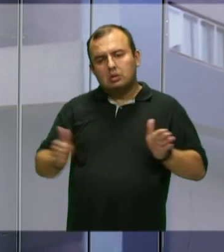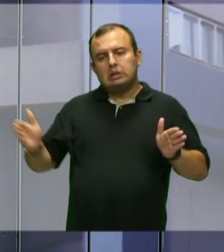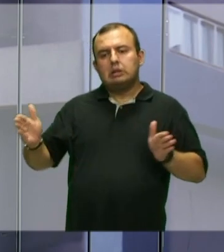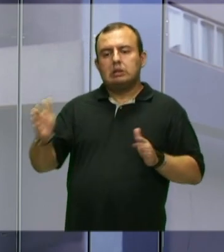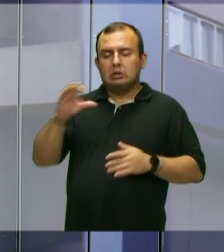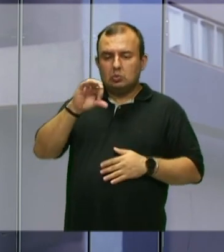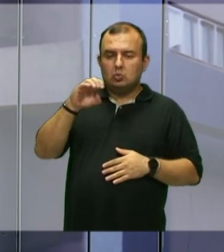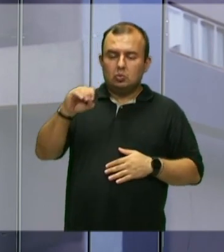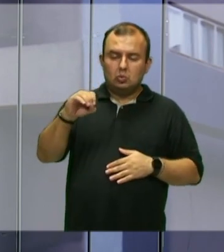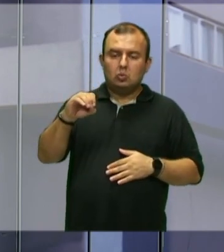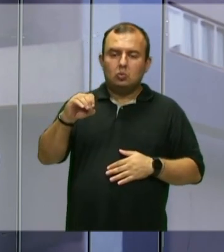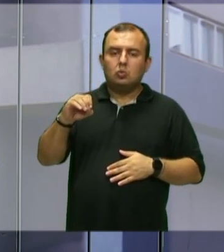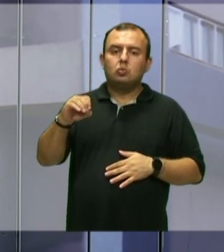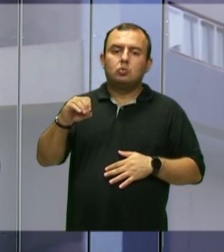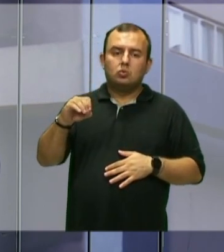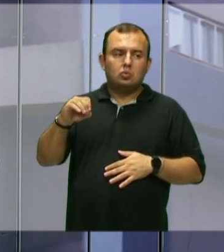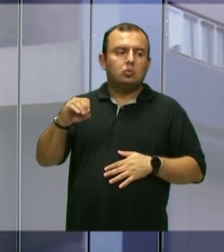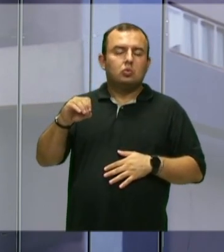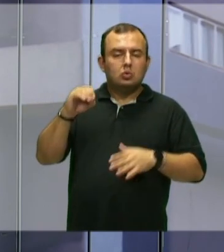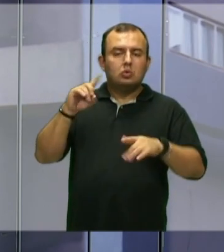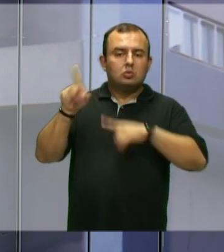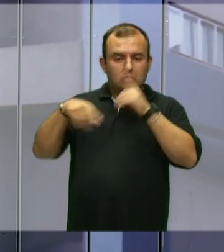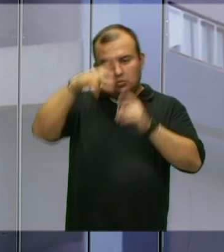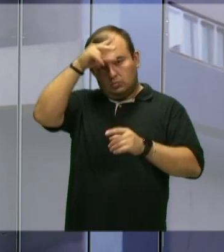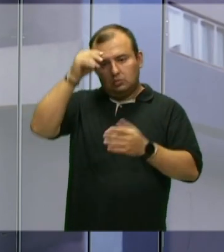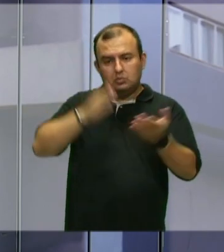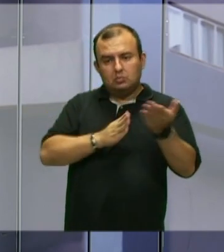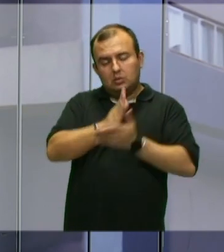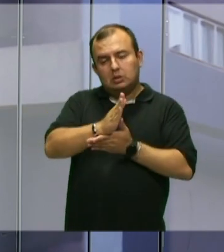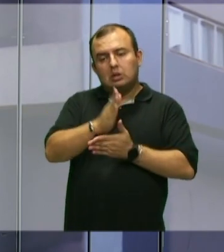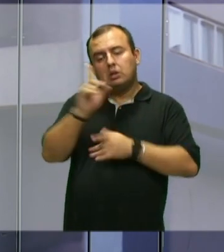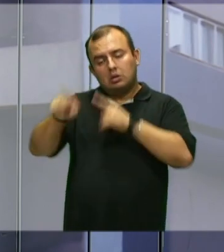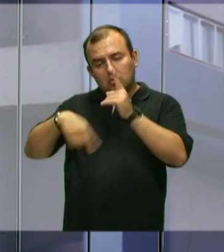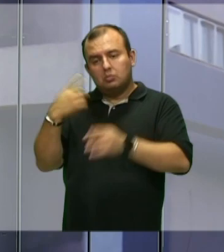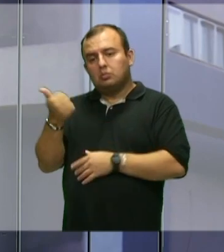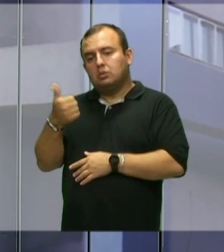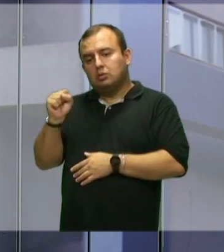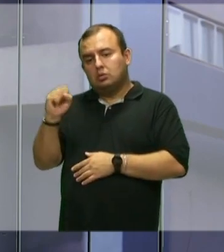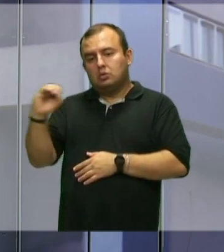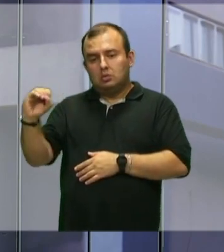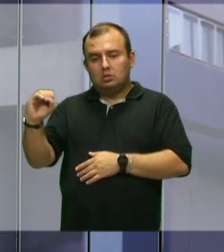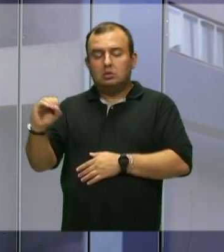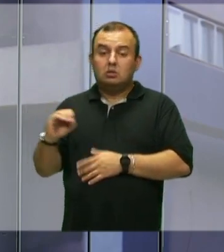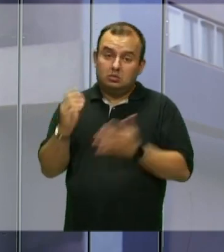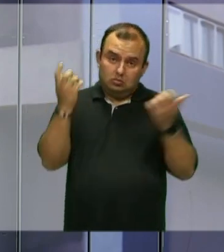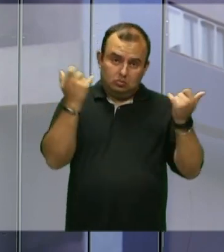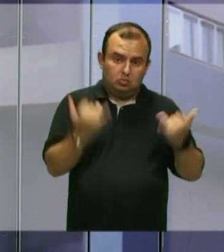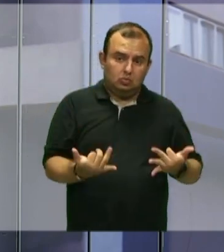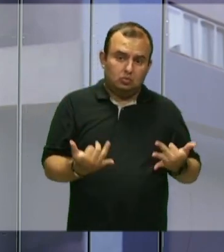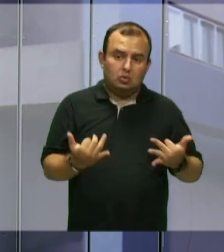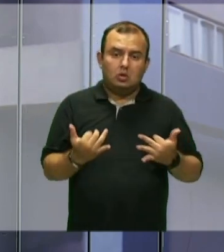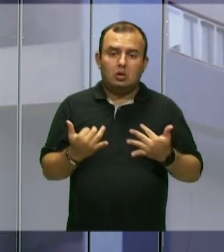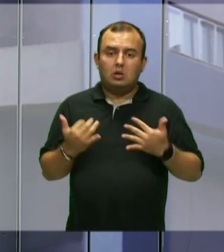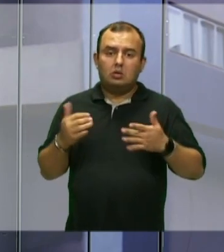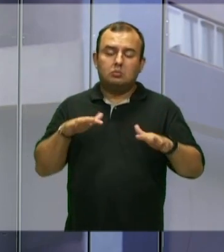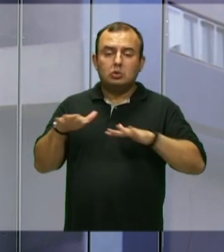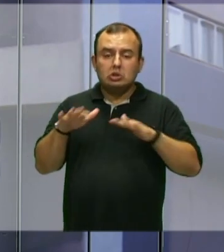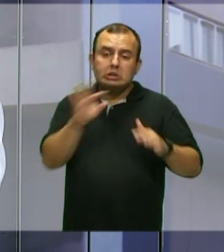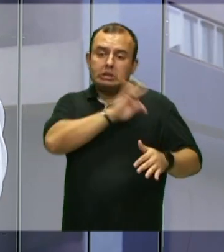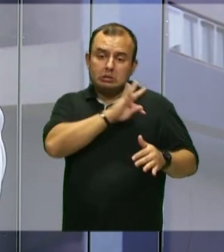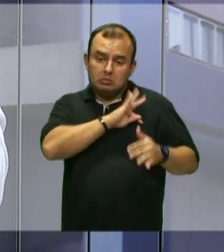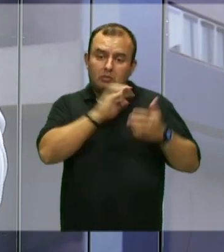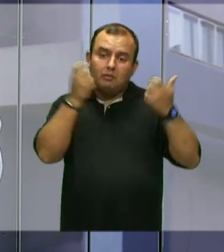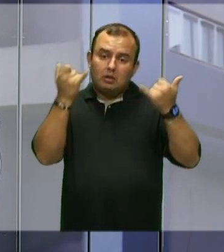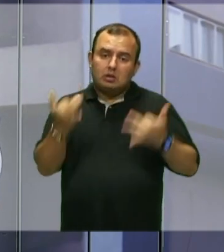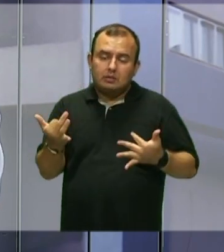era de 90 dias após a sanção do prefeito, para 180 dias. É aquilo que eu digo, isso não mexe tecnicamente